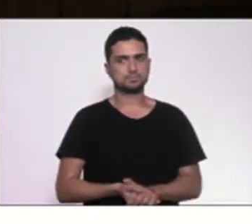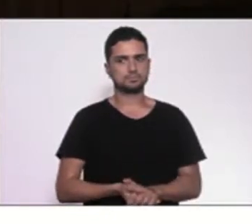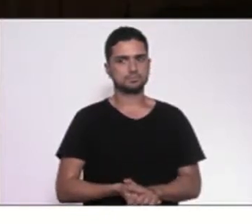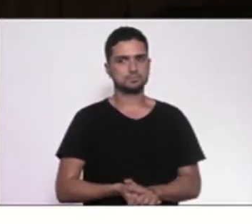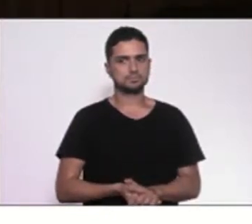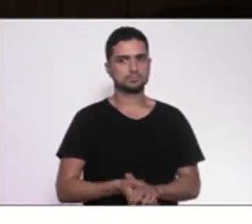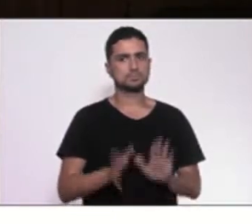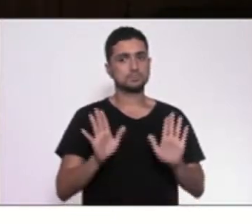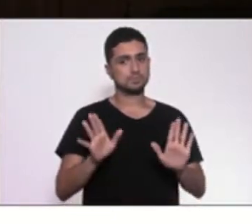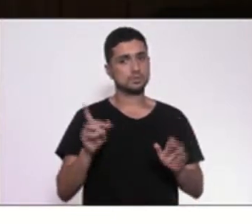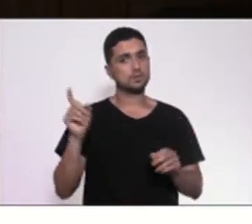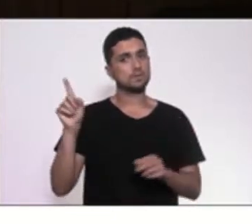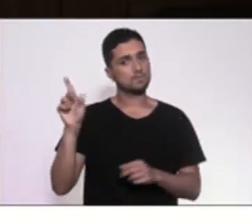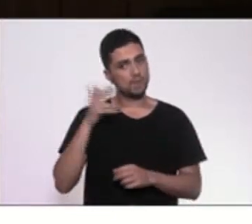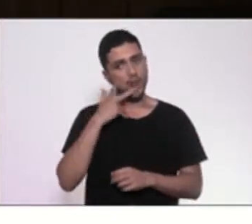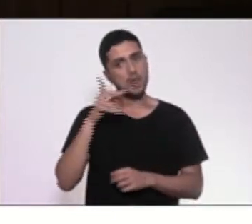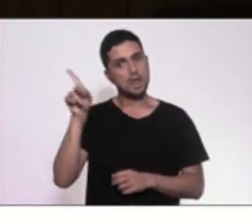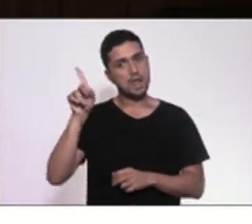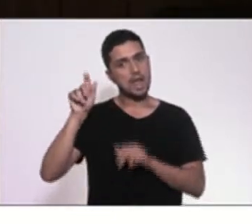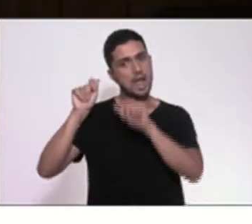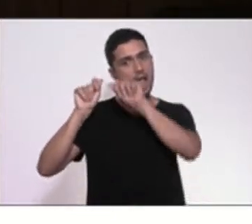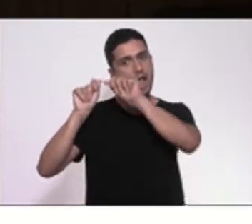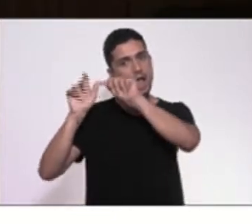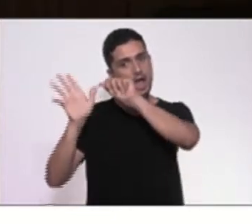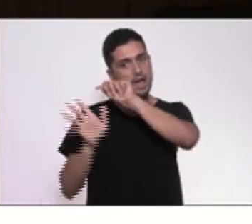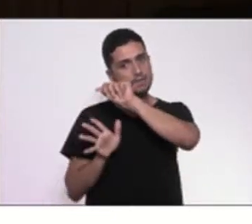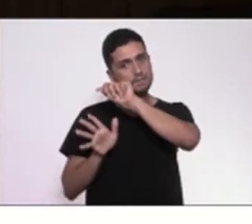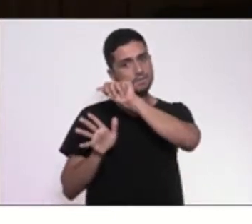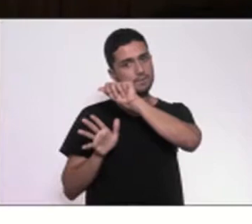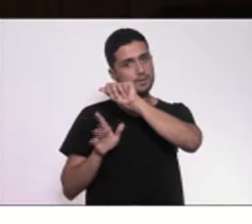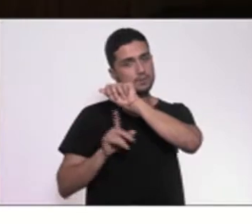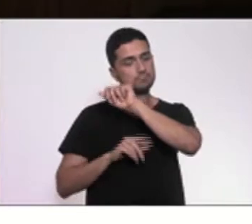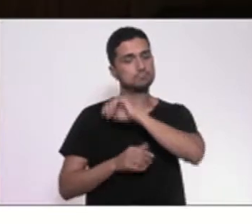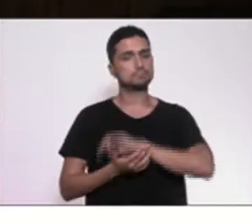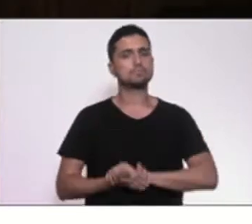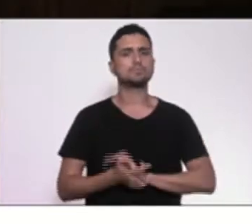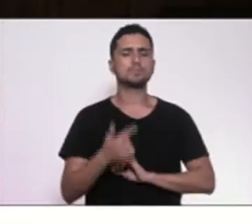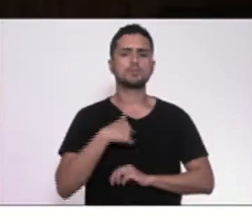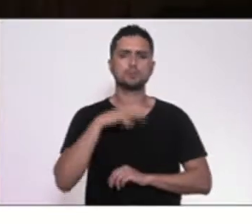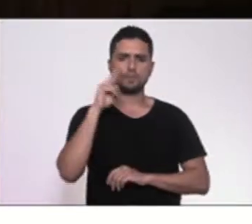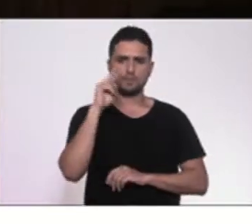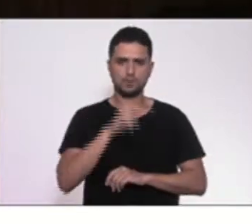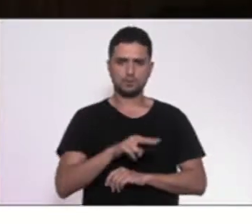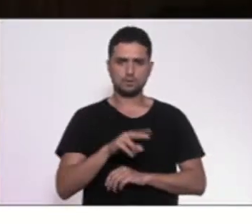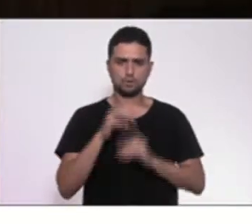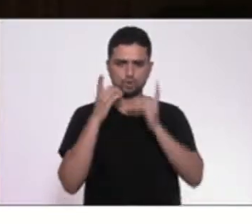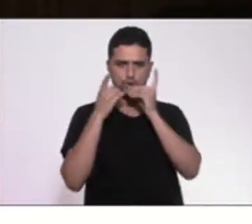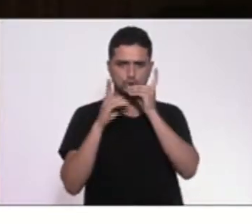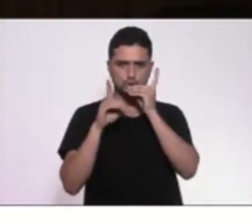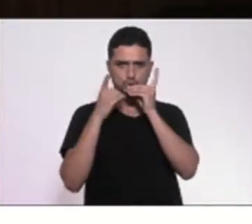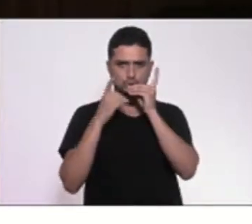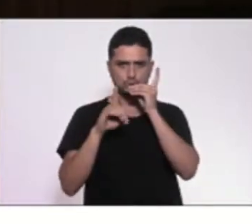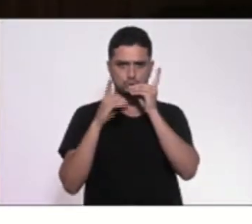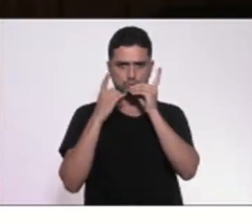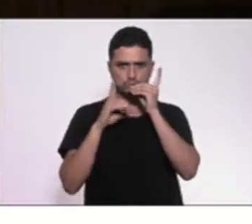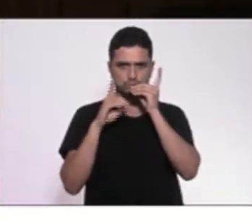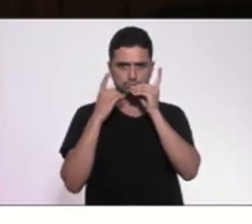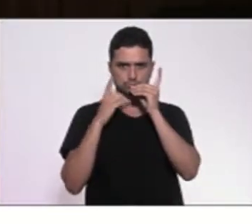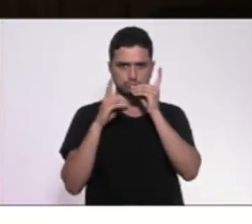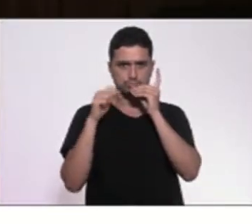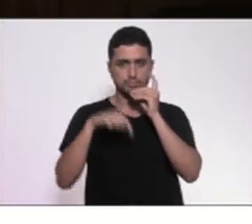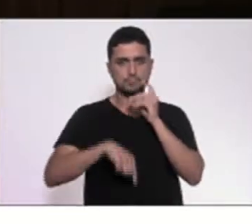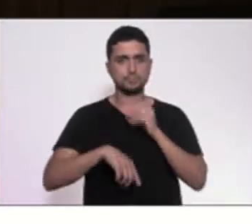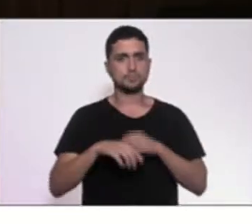Vou voltar à África. Estava vendo aqui o discurso